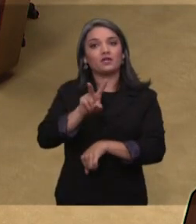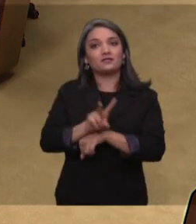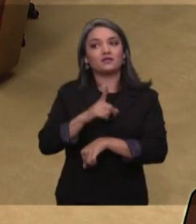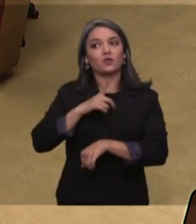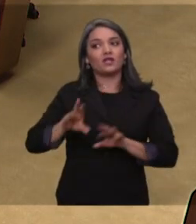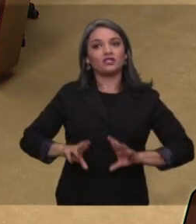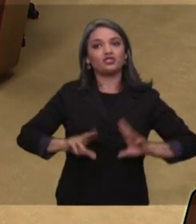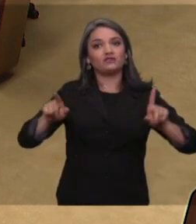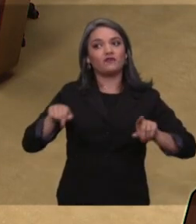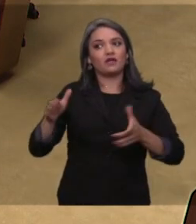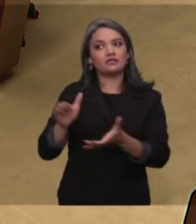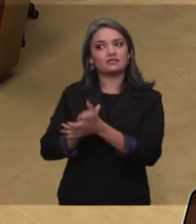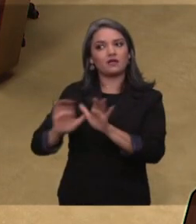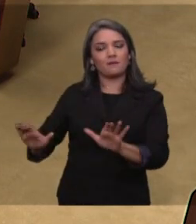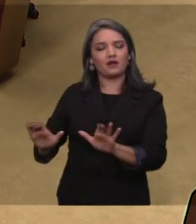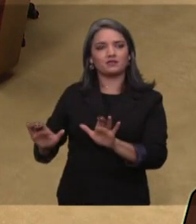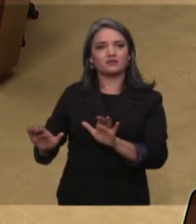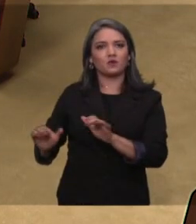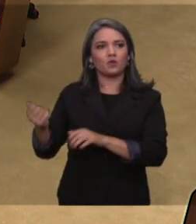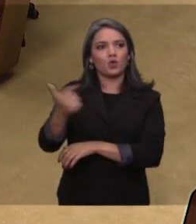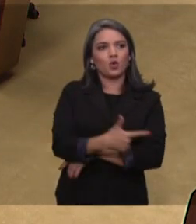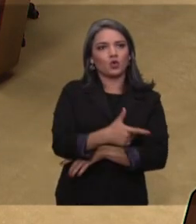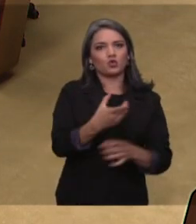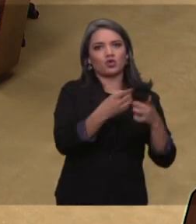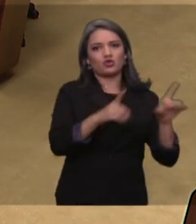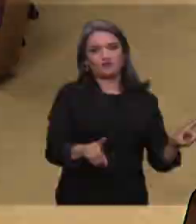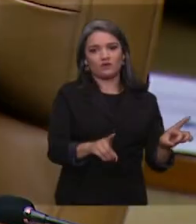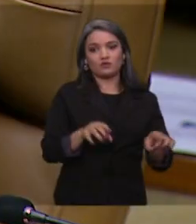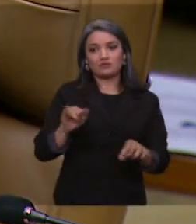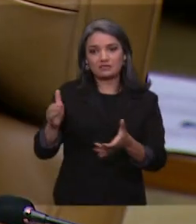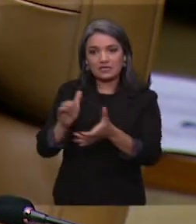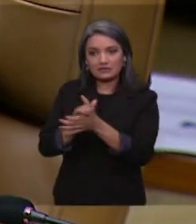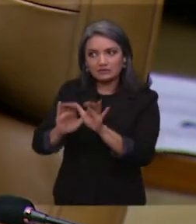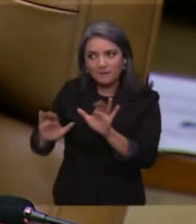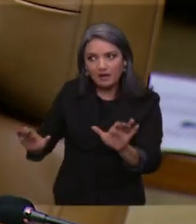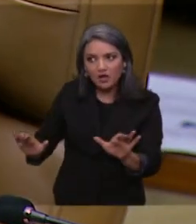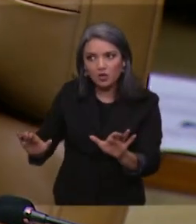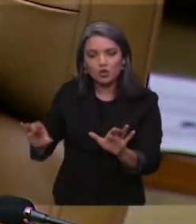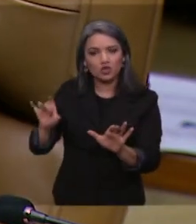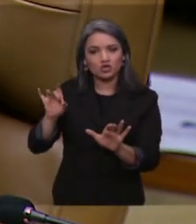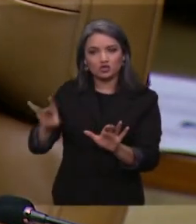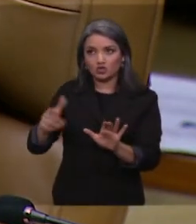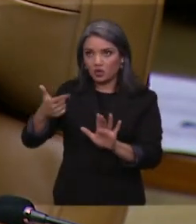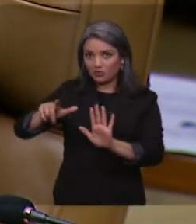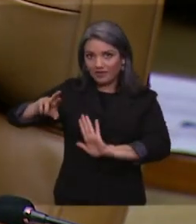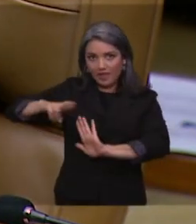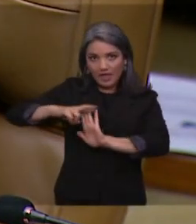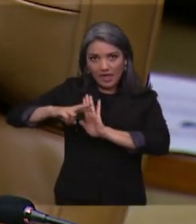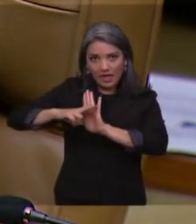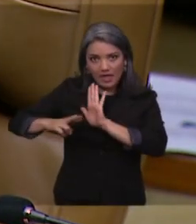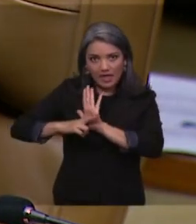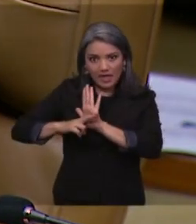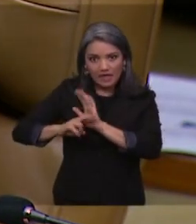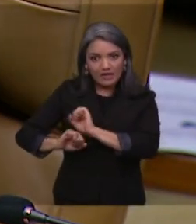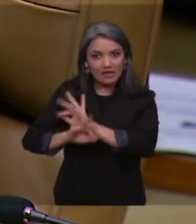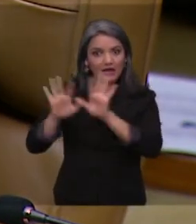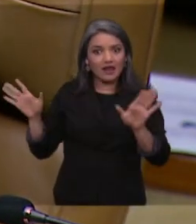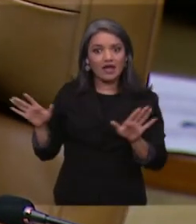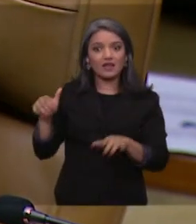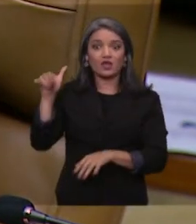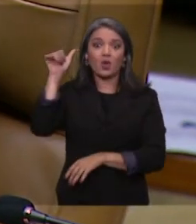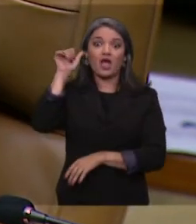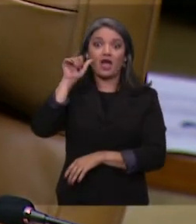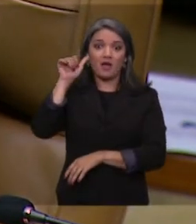no divórcio. Porque a separação, de fato, existindo, não havendo uma regulação pelo Código Civil, nós deixaríamos